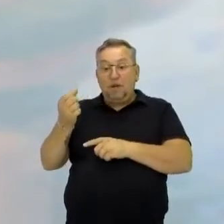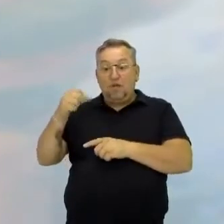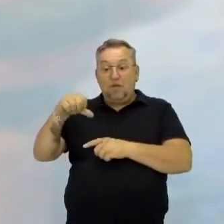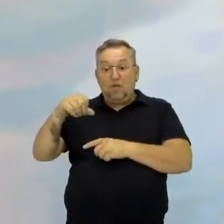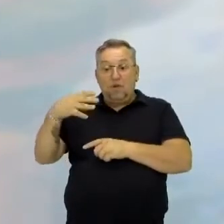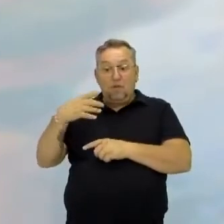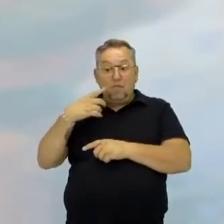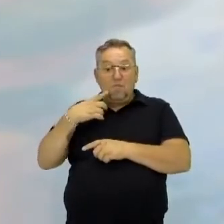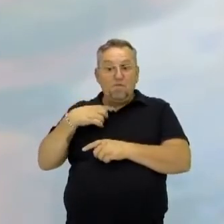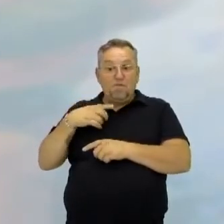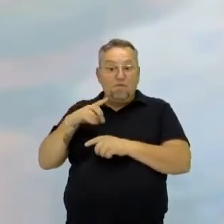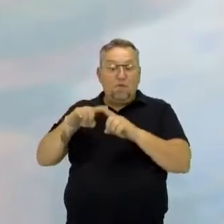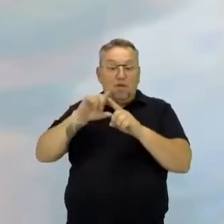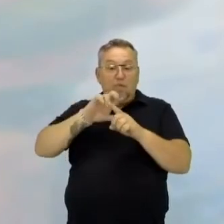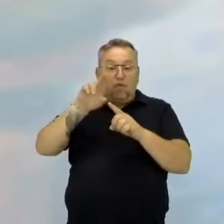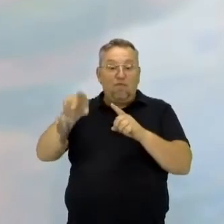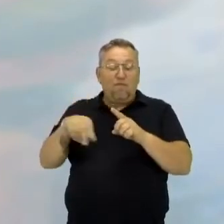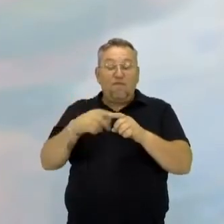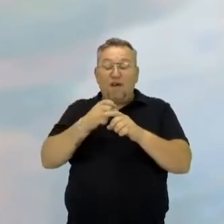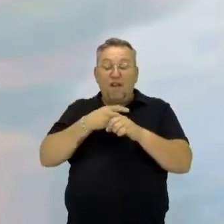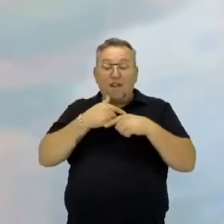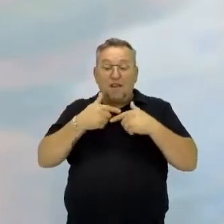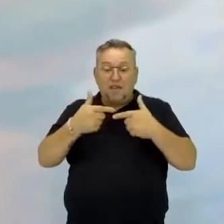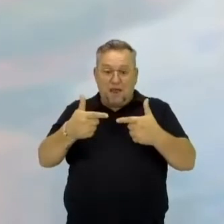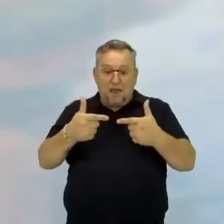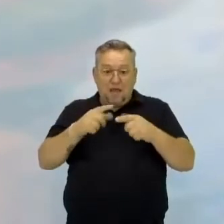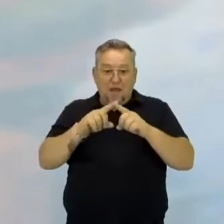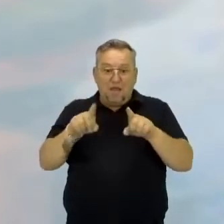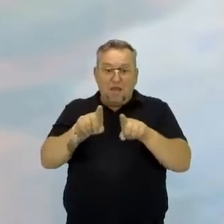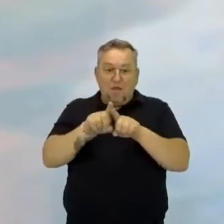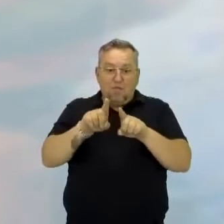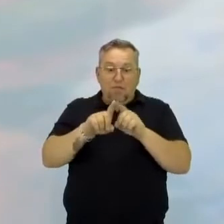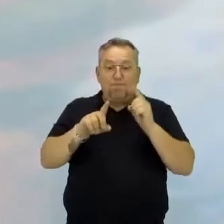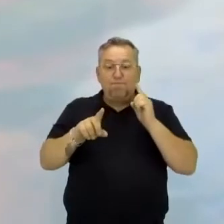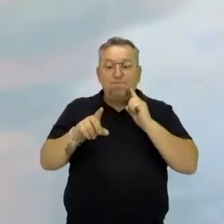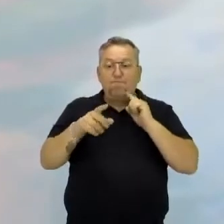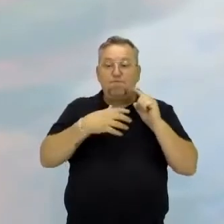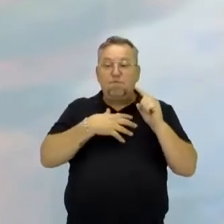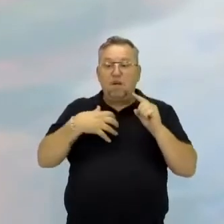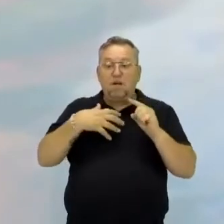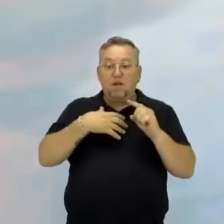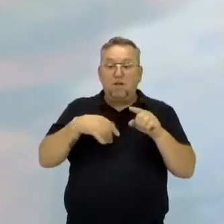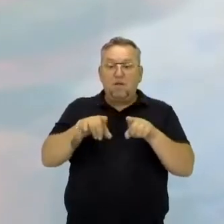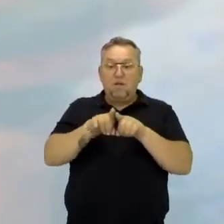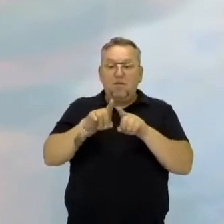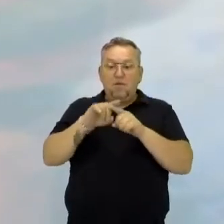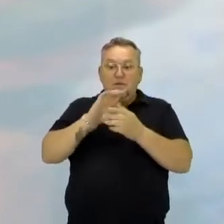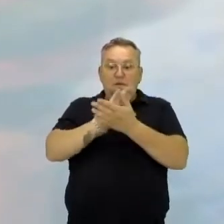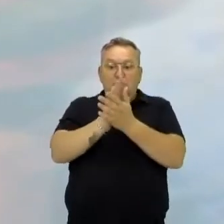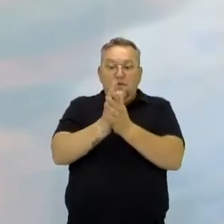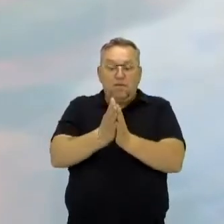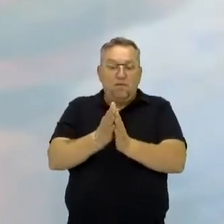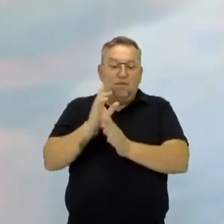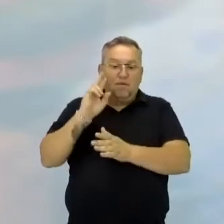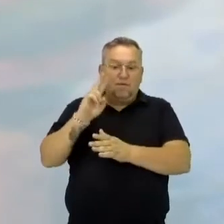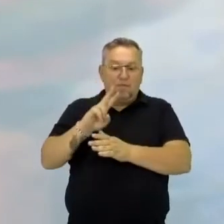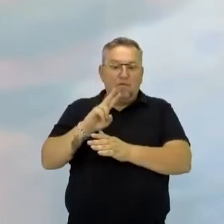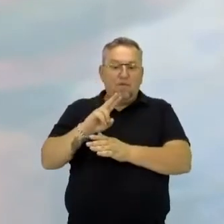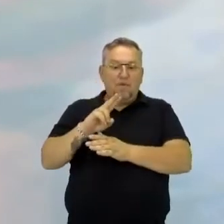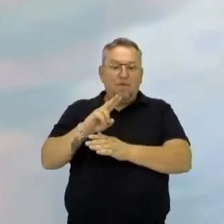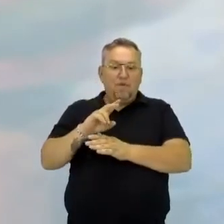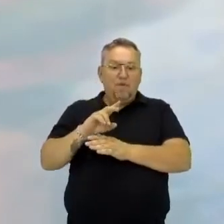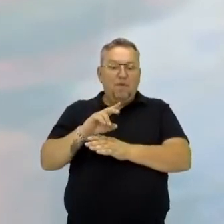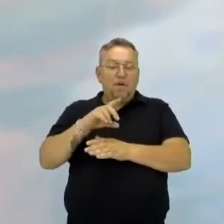1694, após várias guerras, o Mocambo do Macaco é destruído e seus líderes são degolados. E aí a